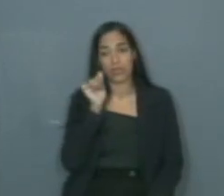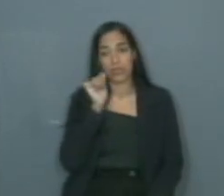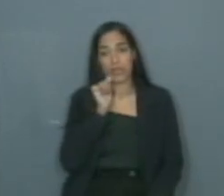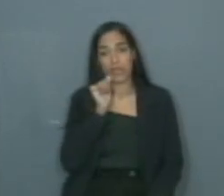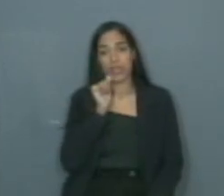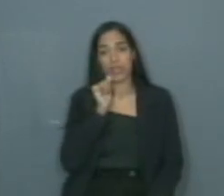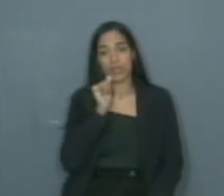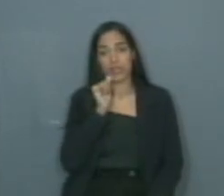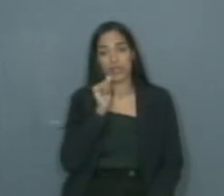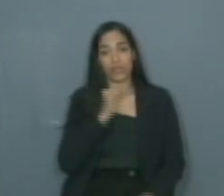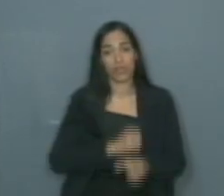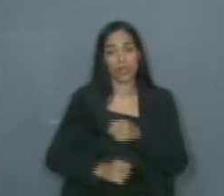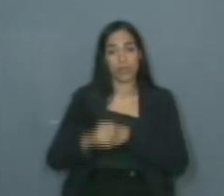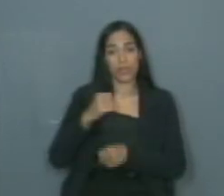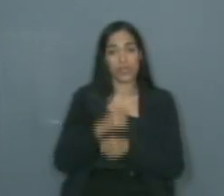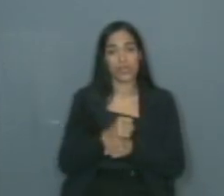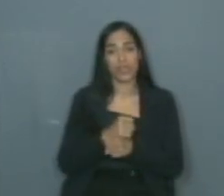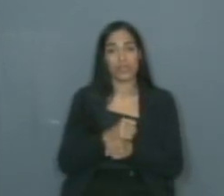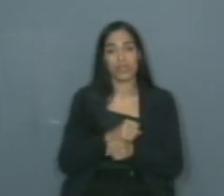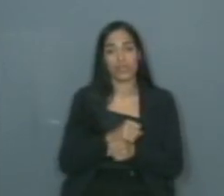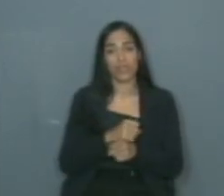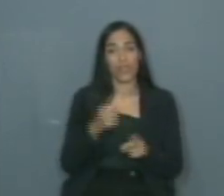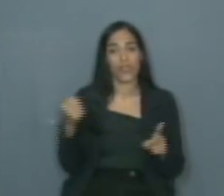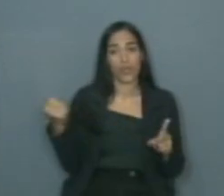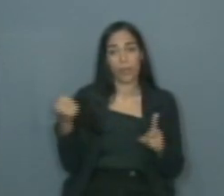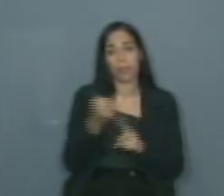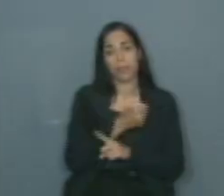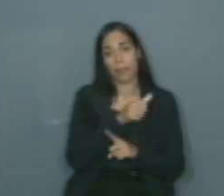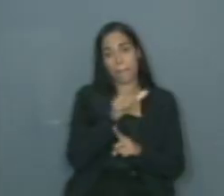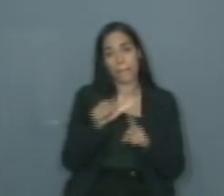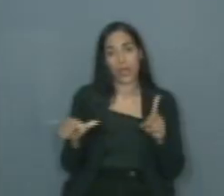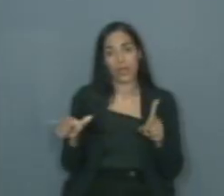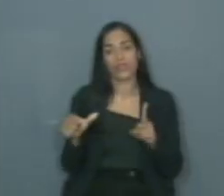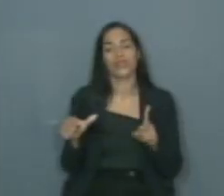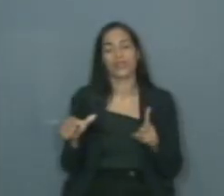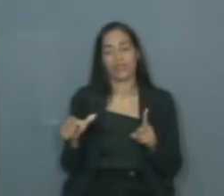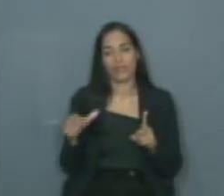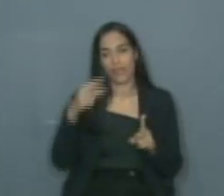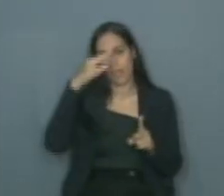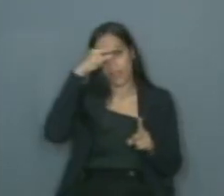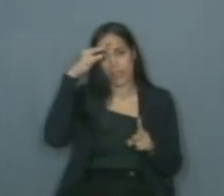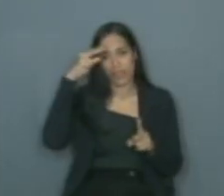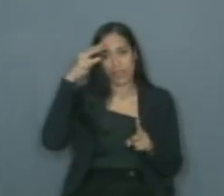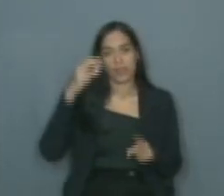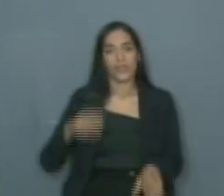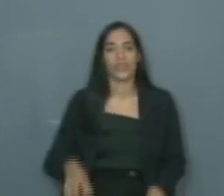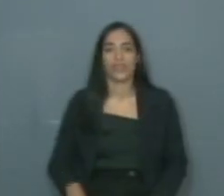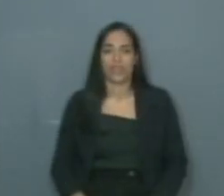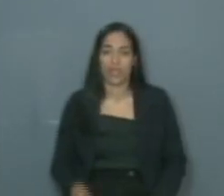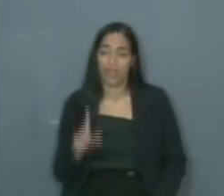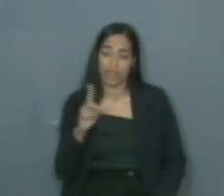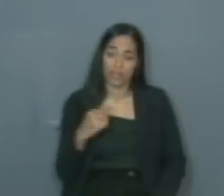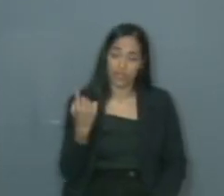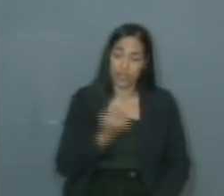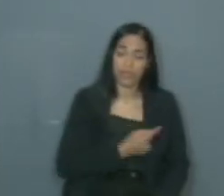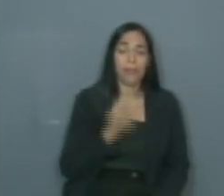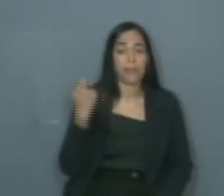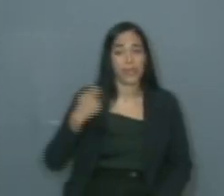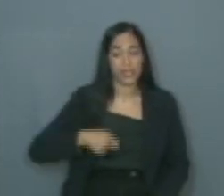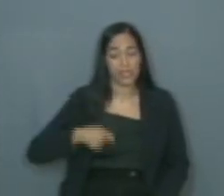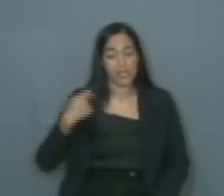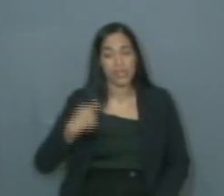passado foram vitimadas, foram mortas, vítimas de feminicídio. Aquele crime que a gente tem que admitir.